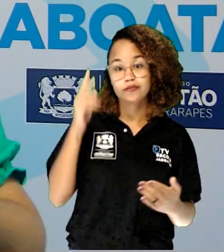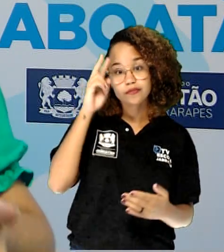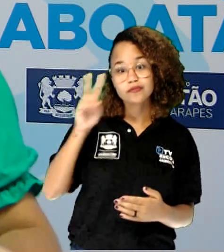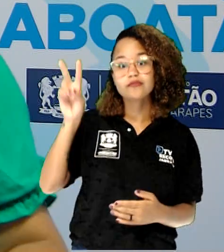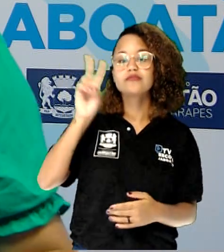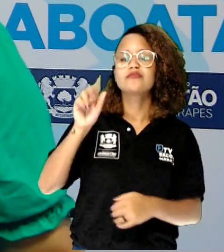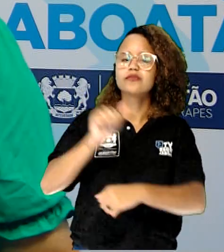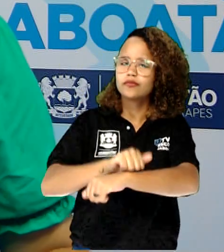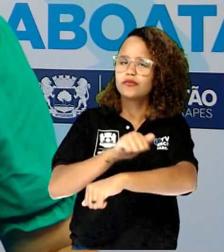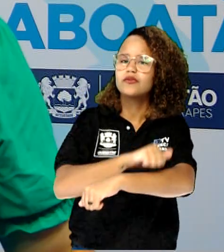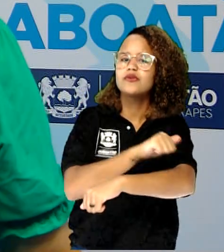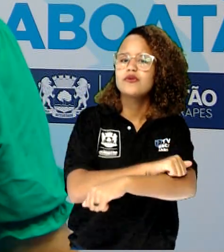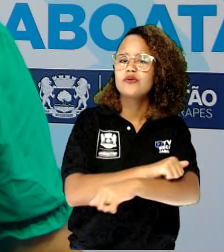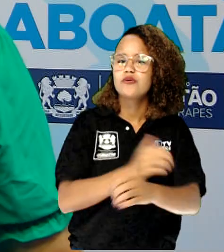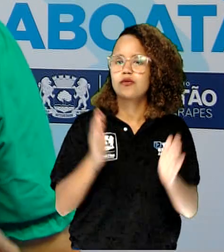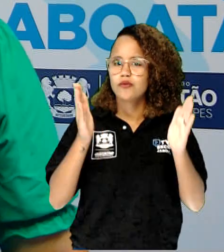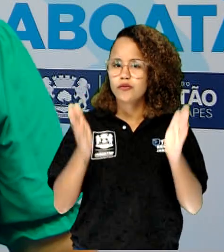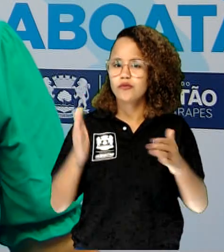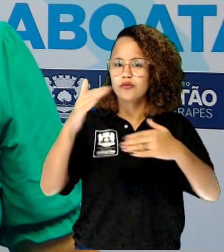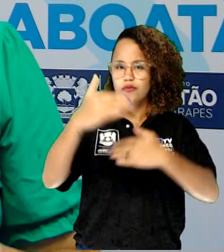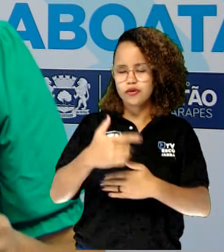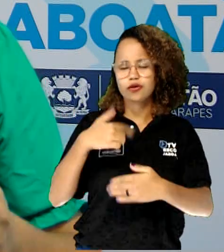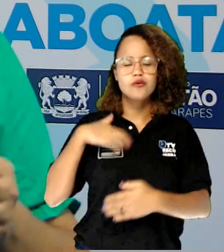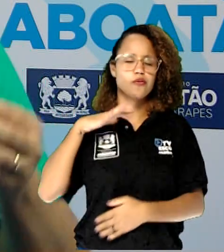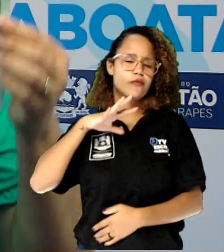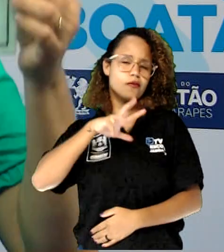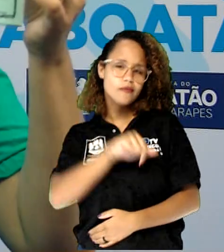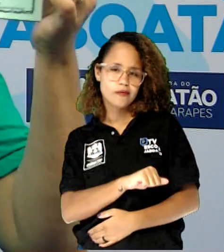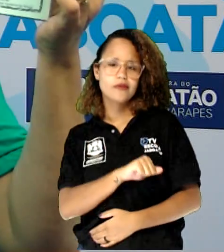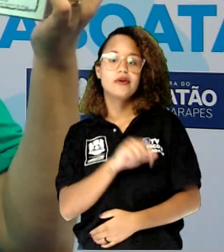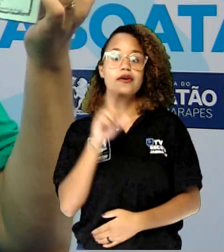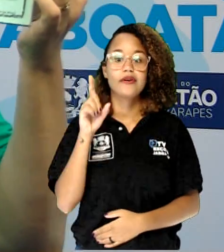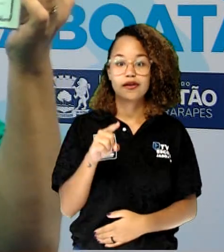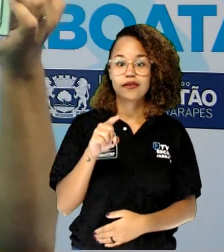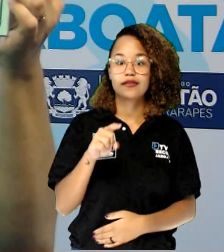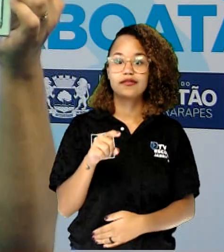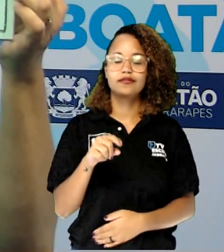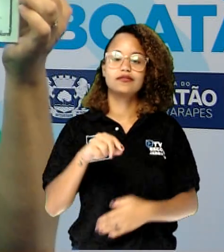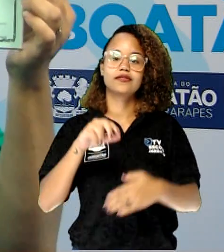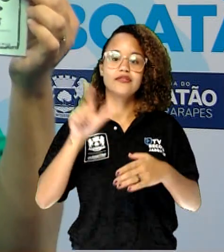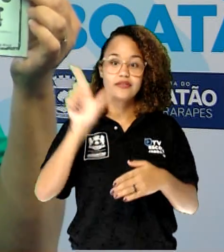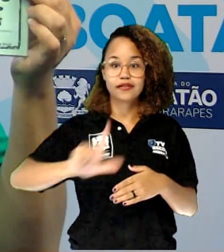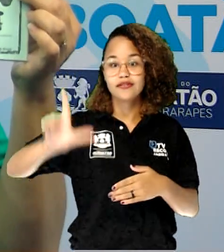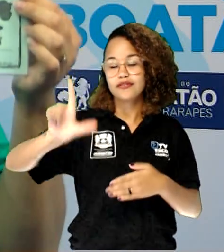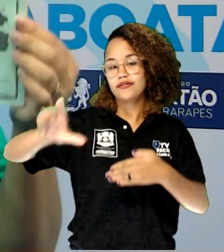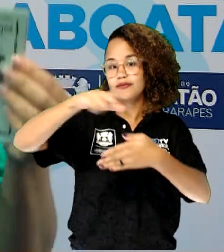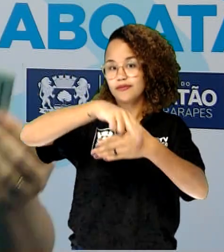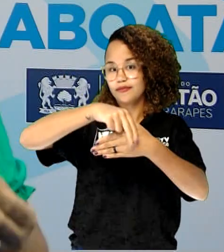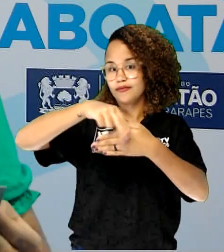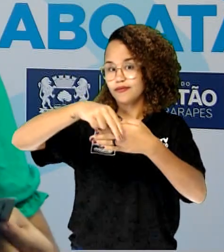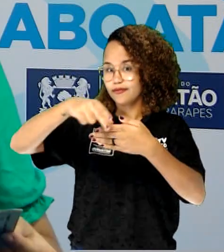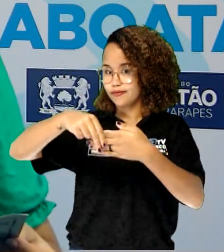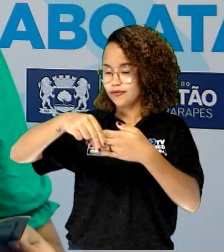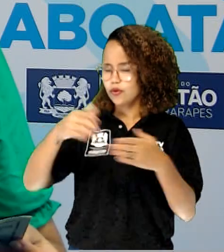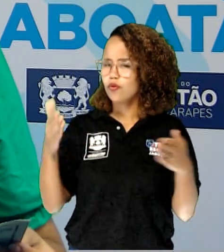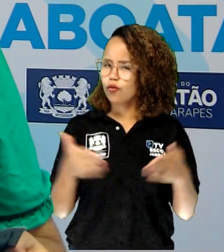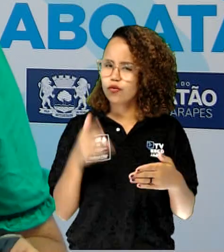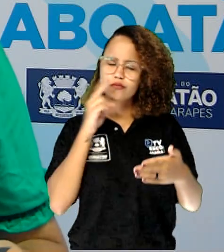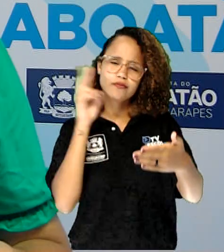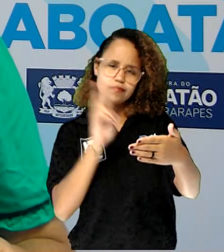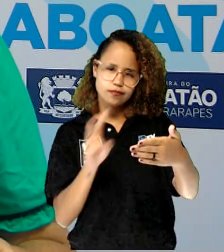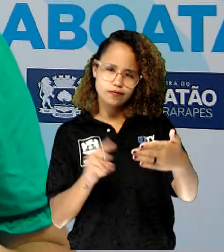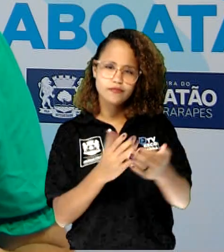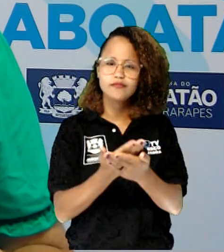num formato que eu adoro, já falei para vocês aqui, que é a literatura de cordel. Hoje eu vou ler para